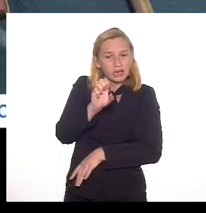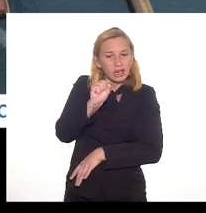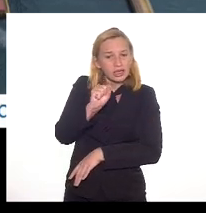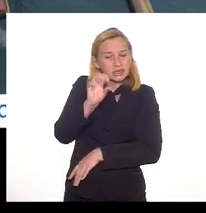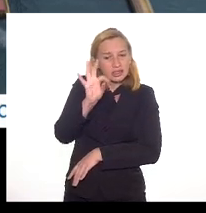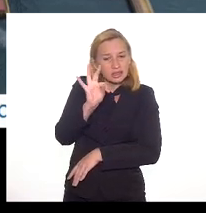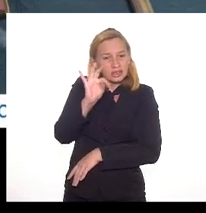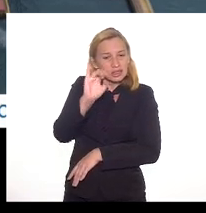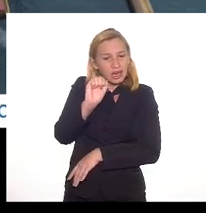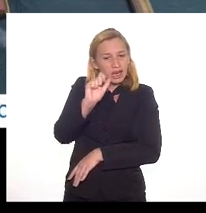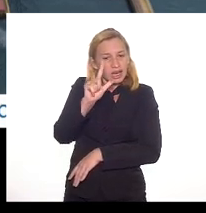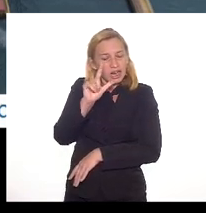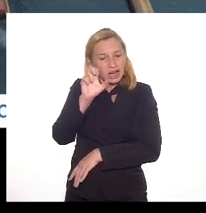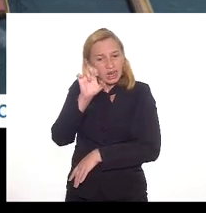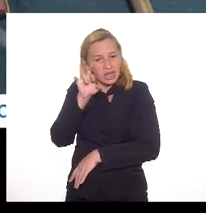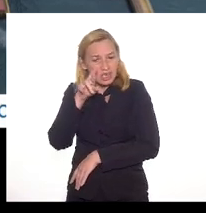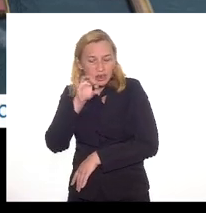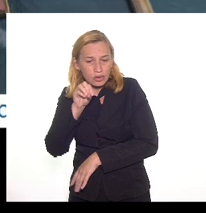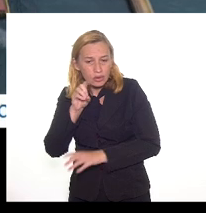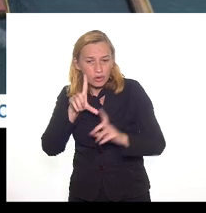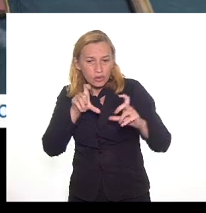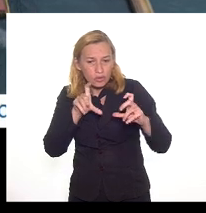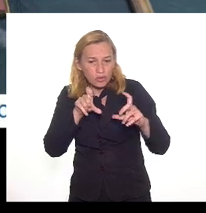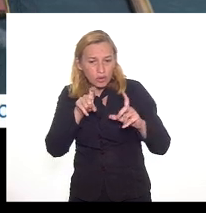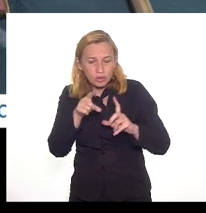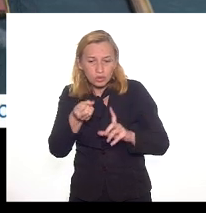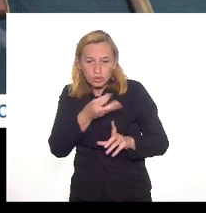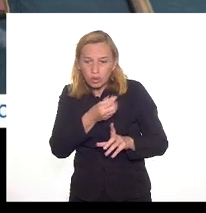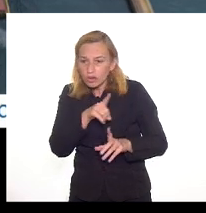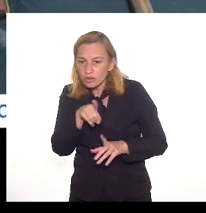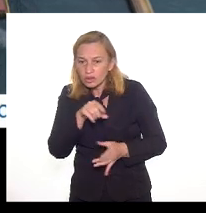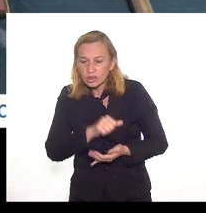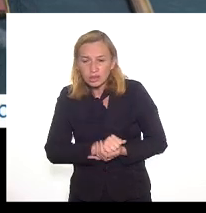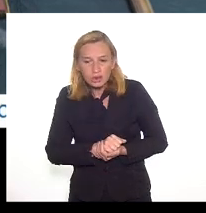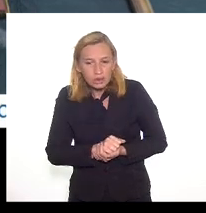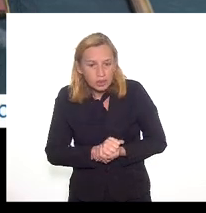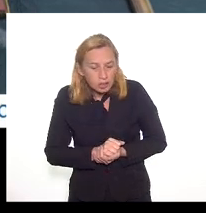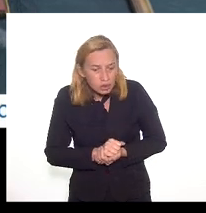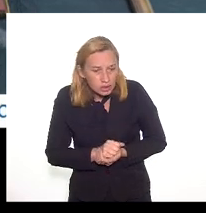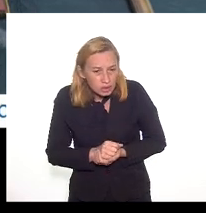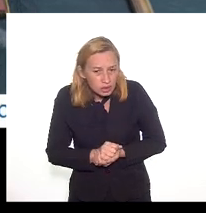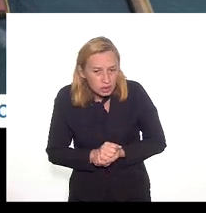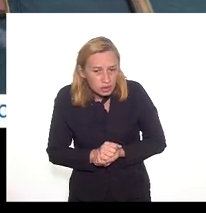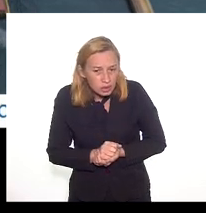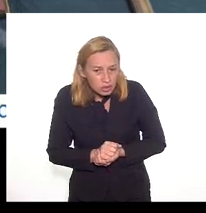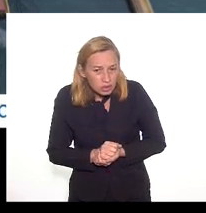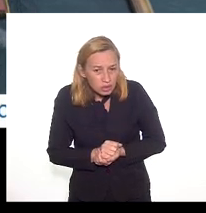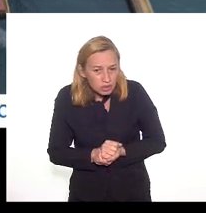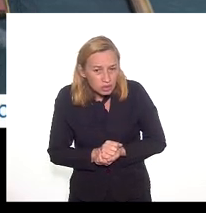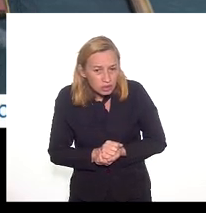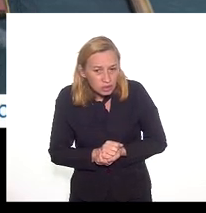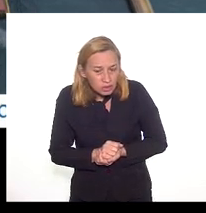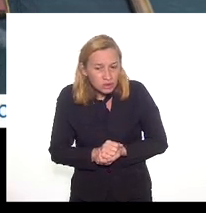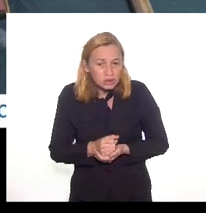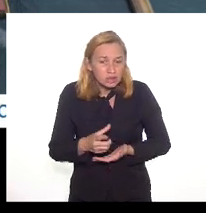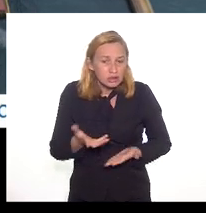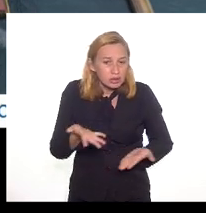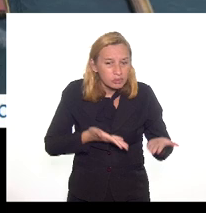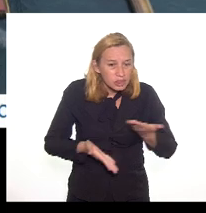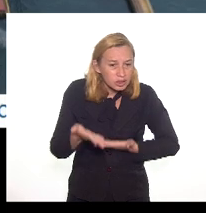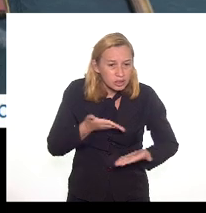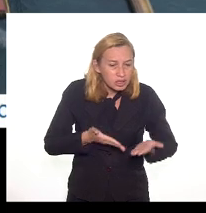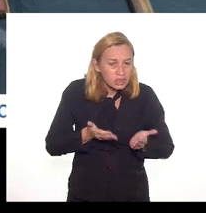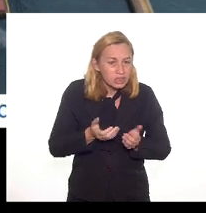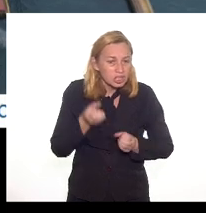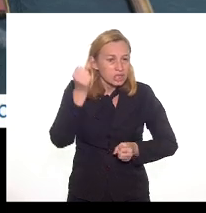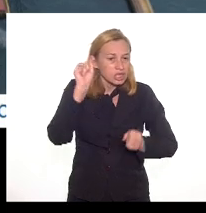Janeiro, uma foto recente, de fevereiro, e a gente tem aí realmente uma participação com a indústria